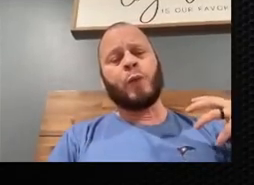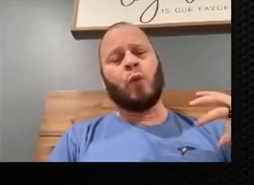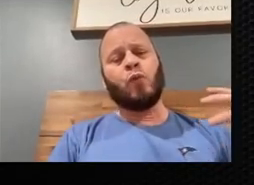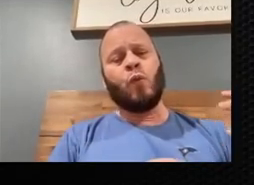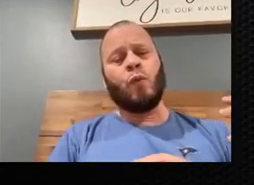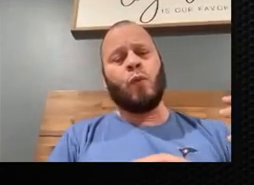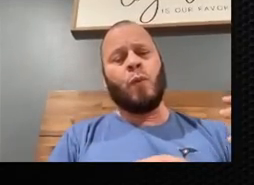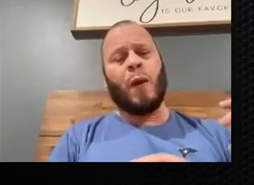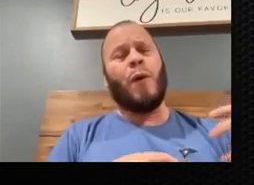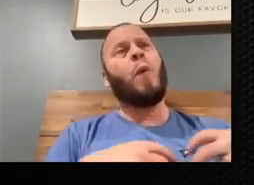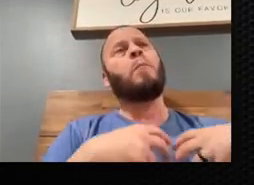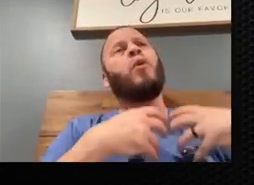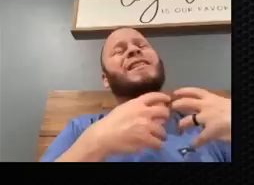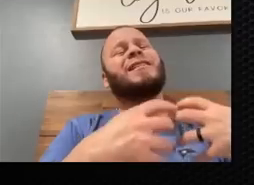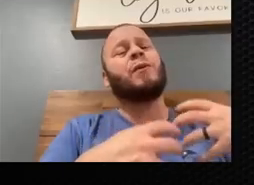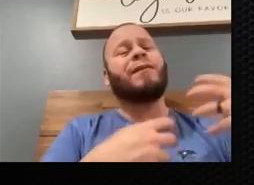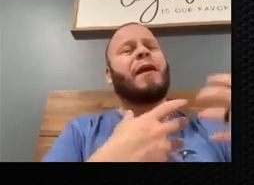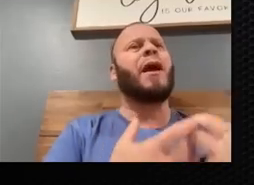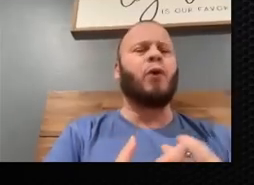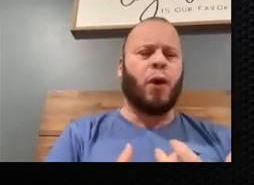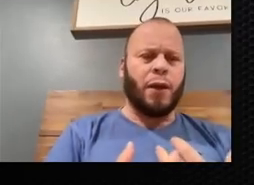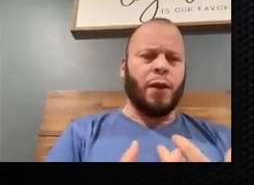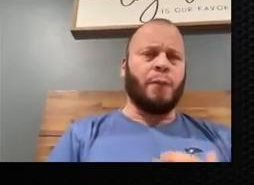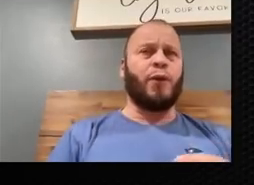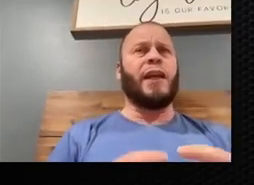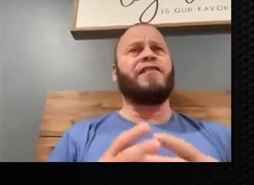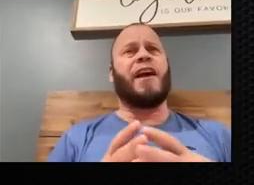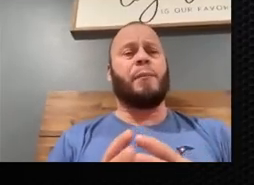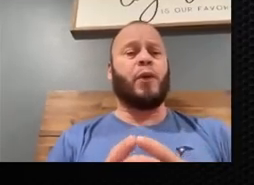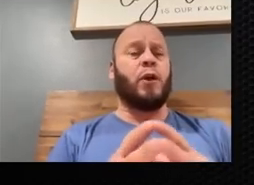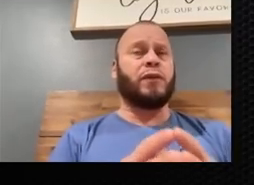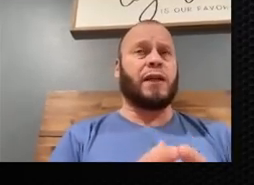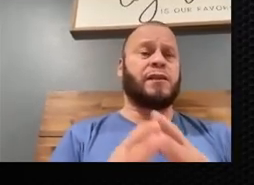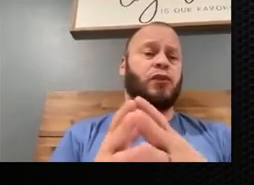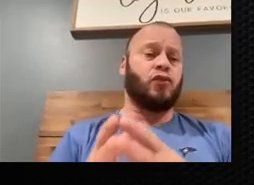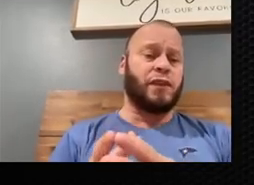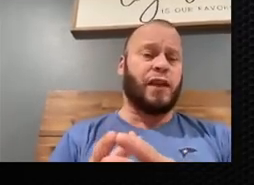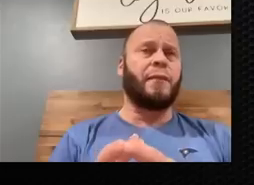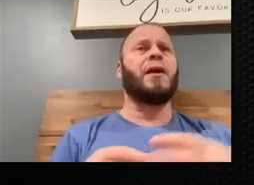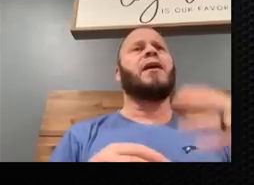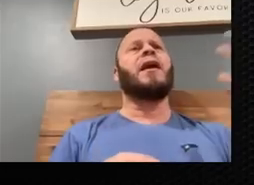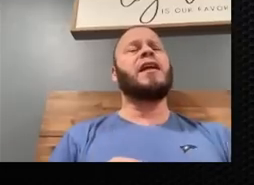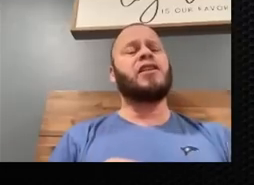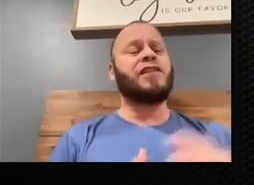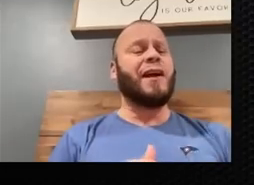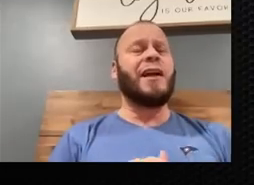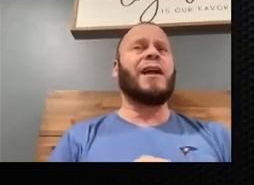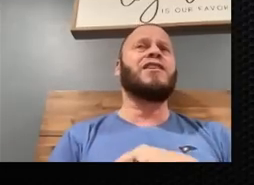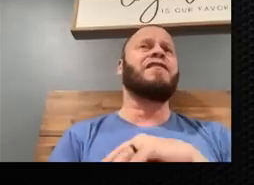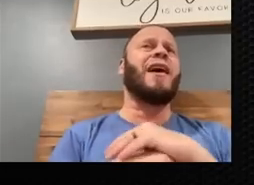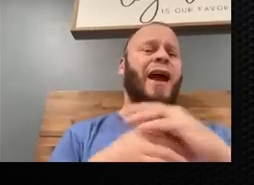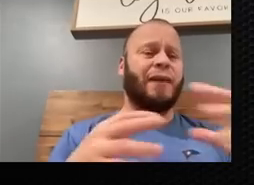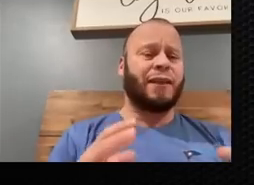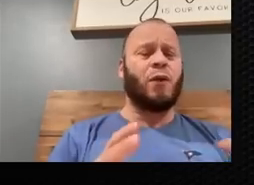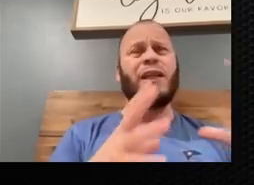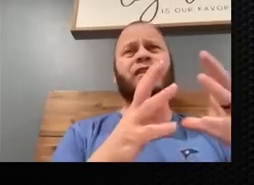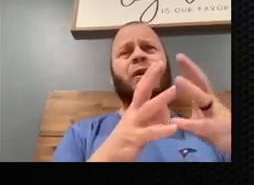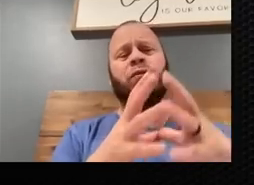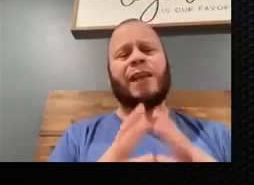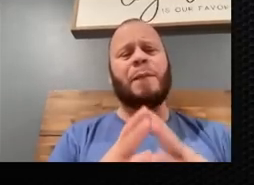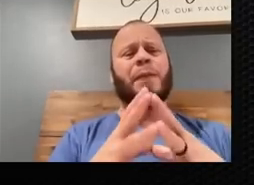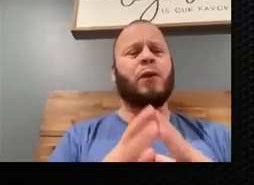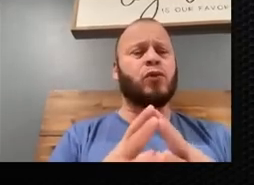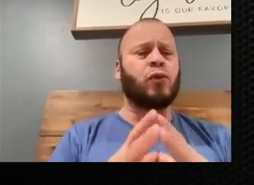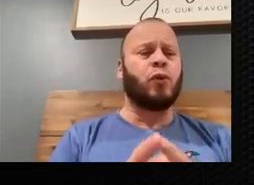oposição até maior, porque ele vai apoiar o Tarcísio e Zema, e a gente vai ganhar de varada. Então